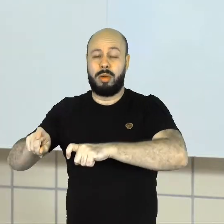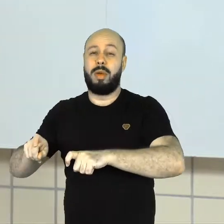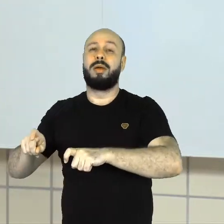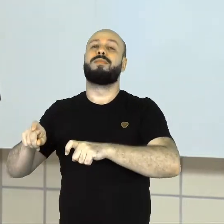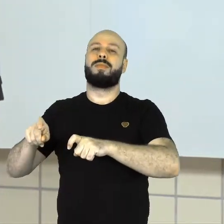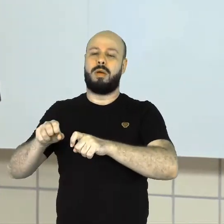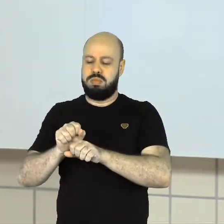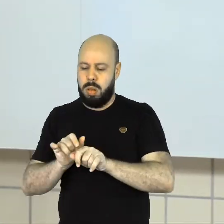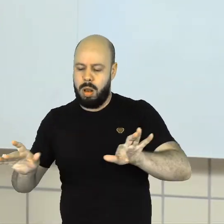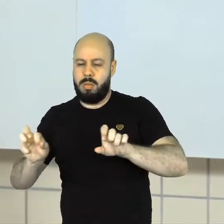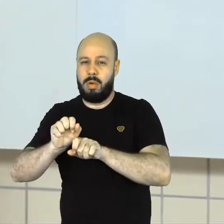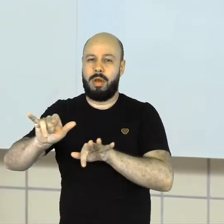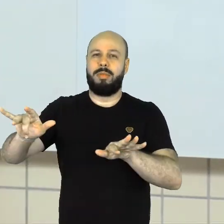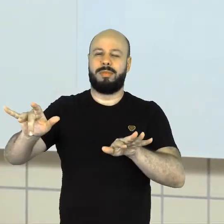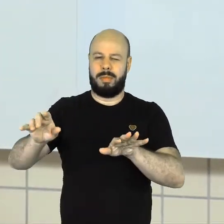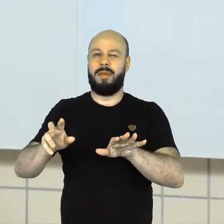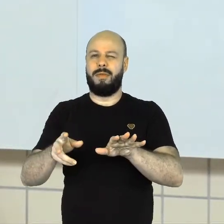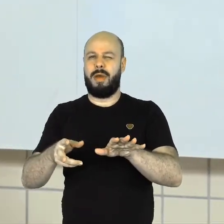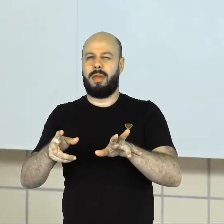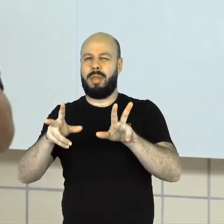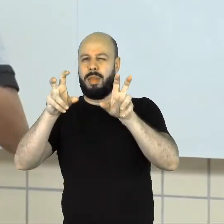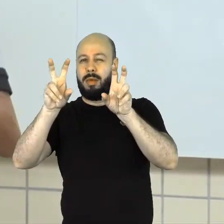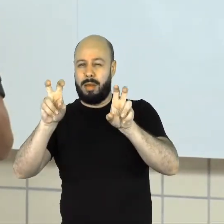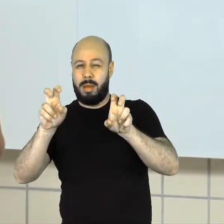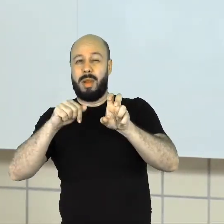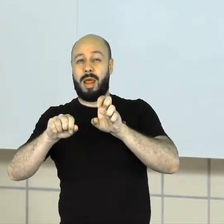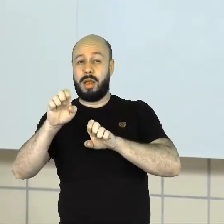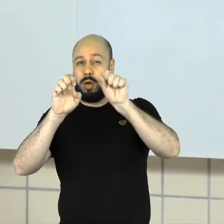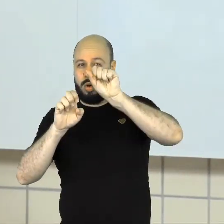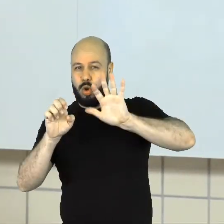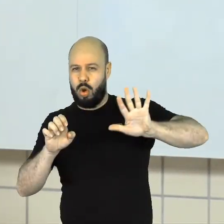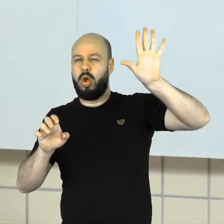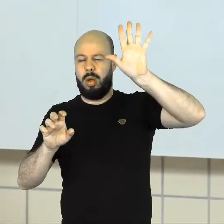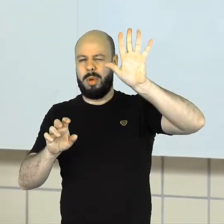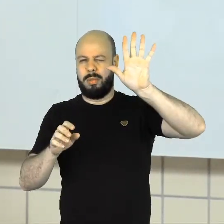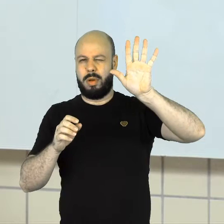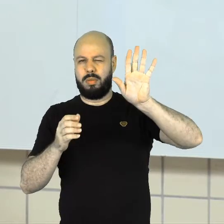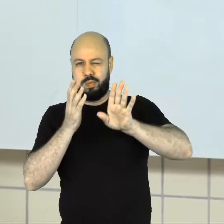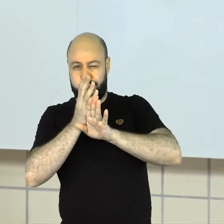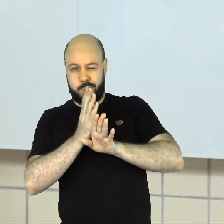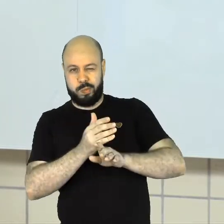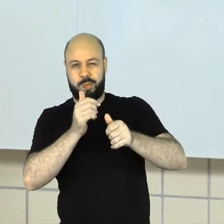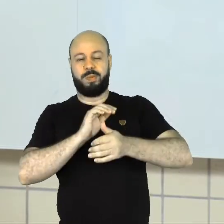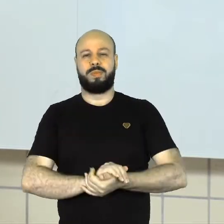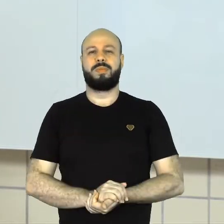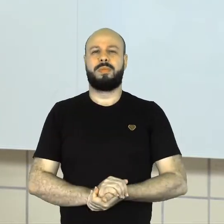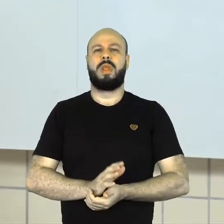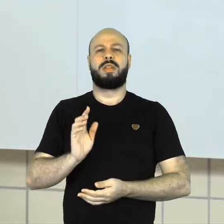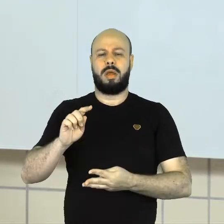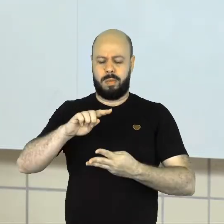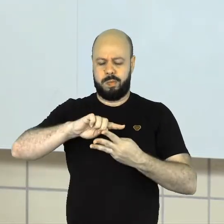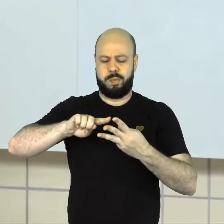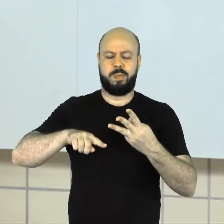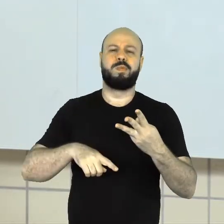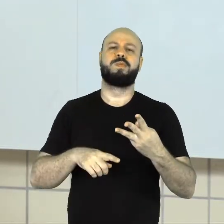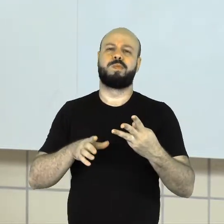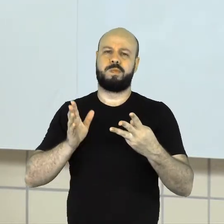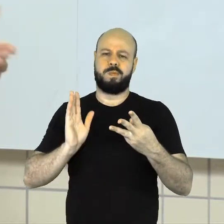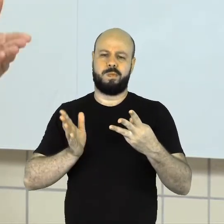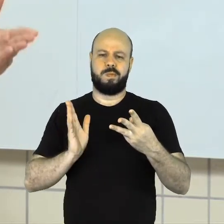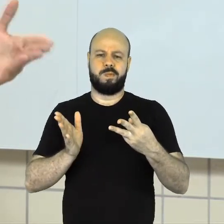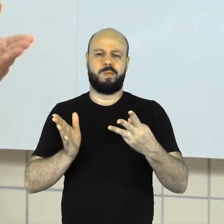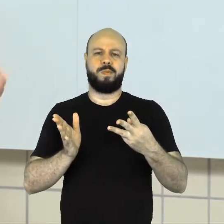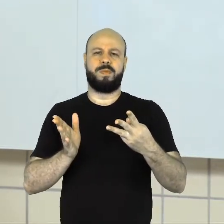agricultura da Europa, ok, pessoal? Mas vamos seguir aí, vocês acabaram de ver então esses fatores